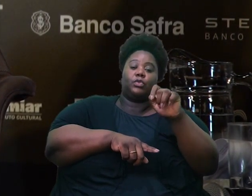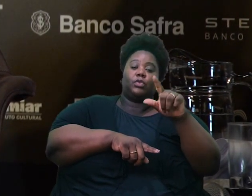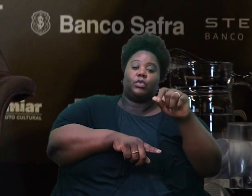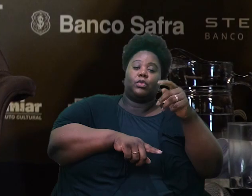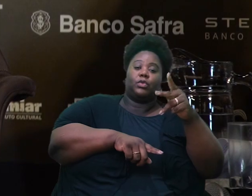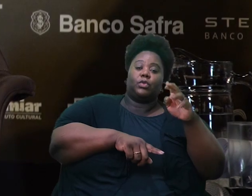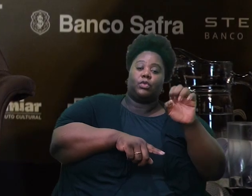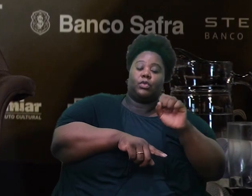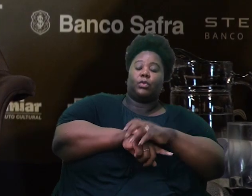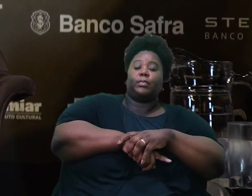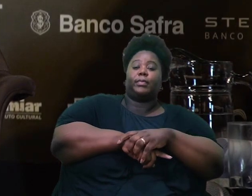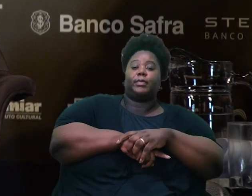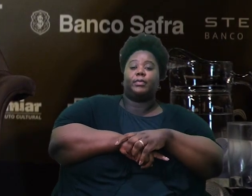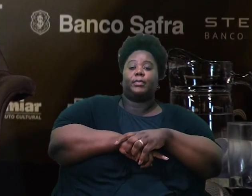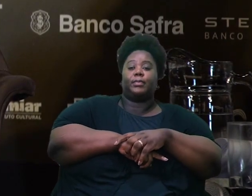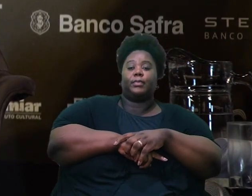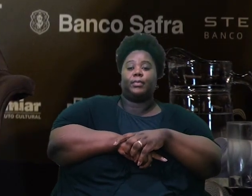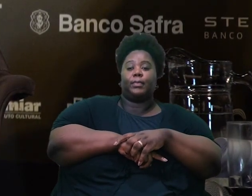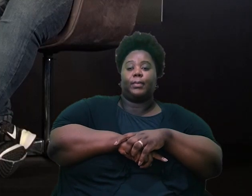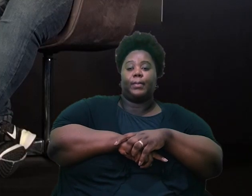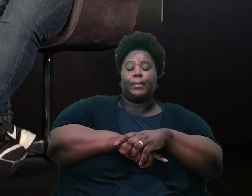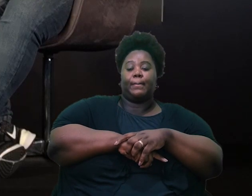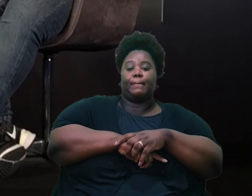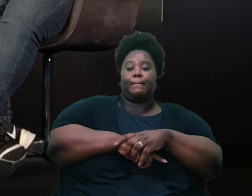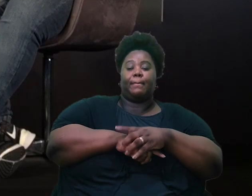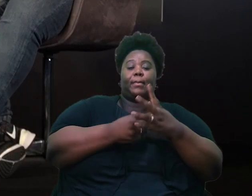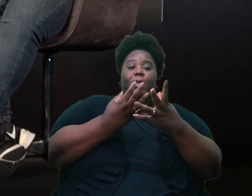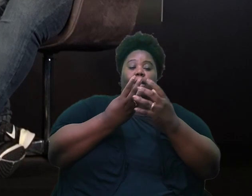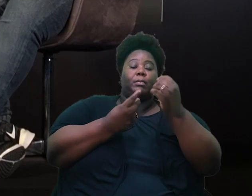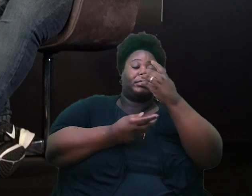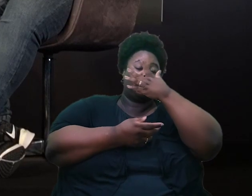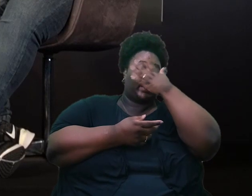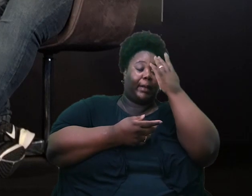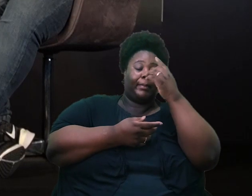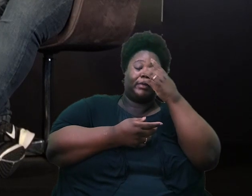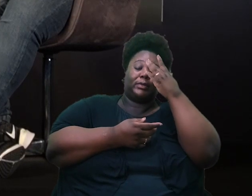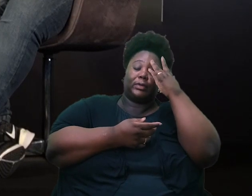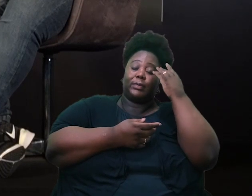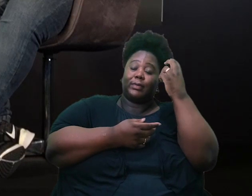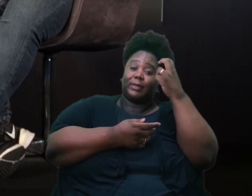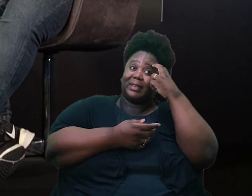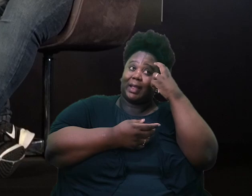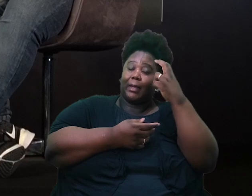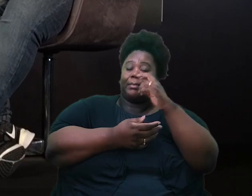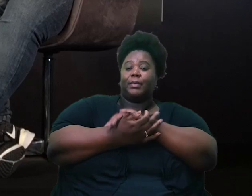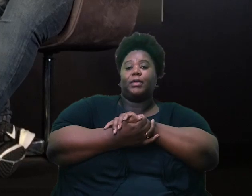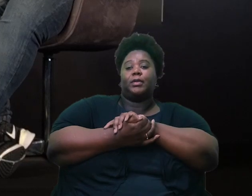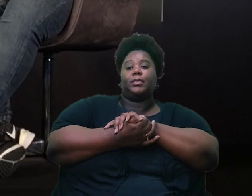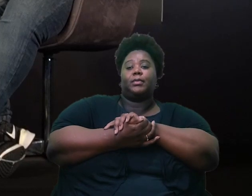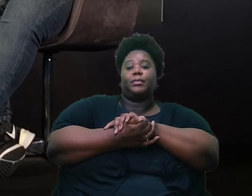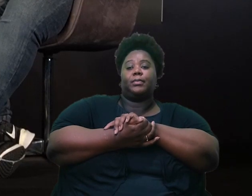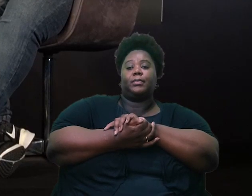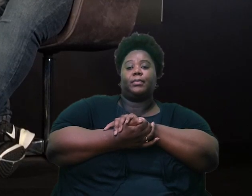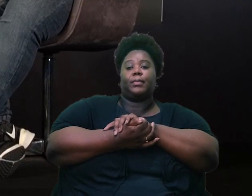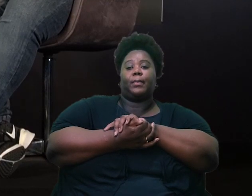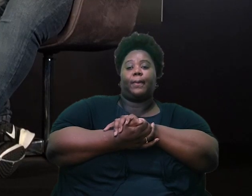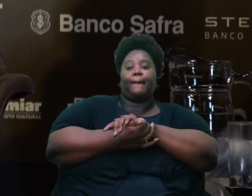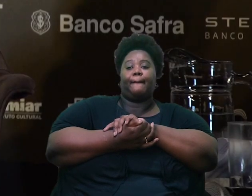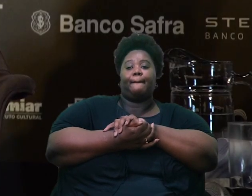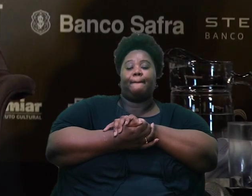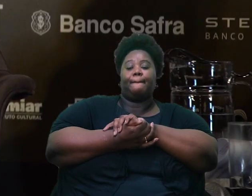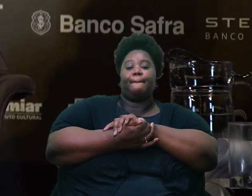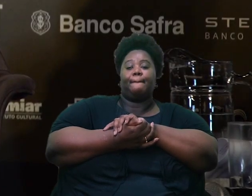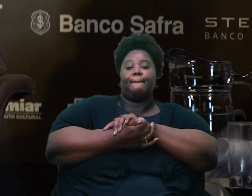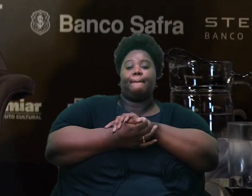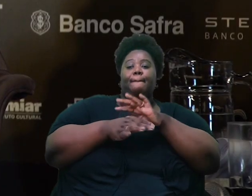Nganga Mukiche do reinado, uma das pessoas mais sábias que eu já conheci.